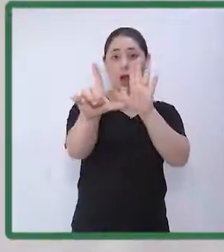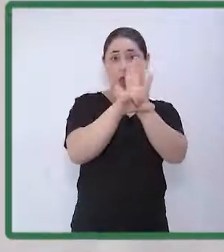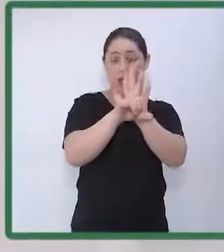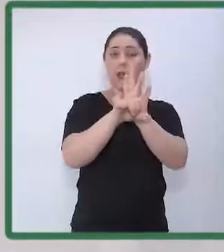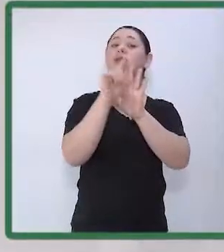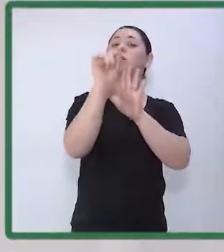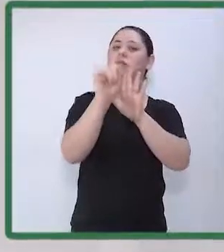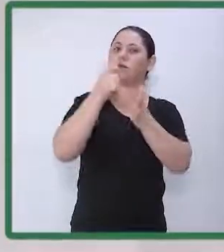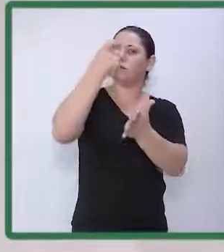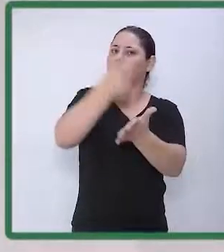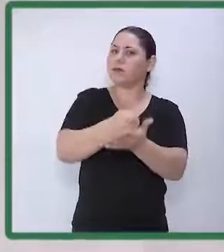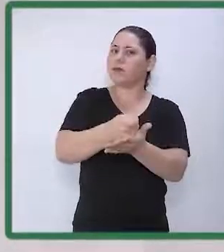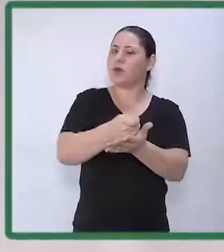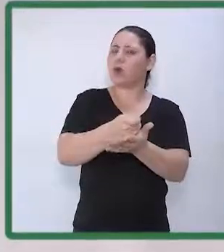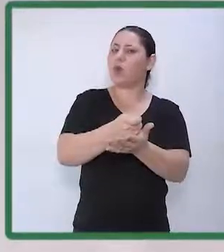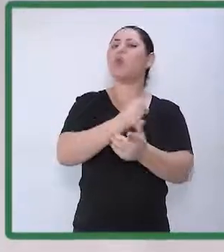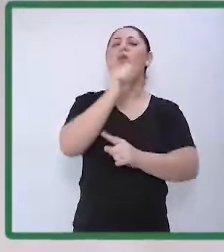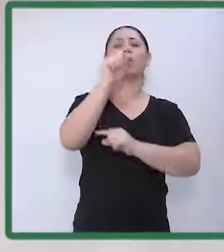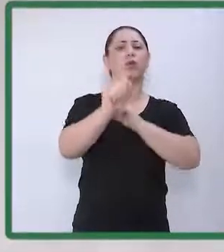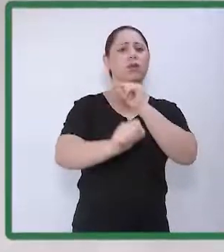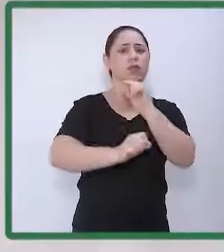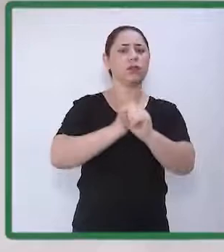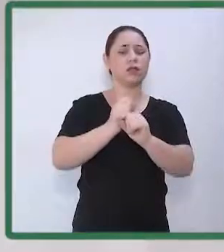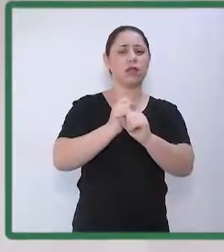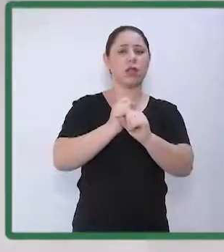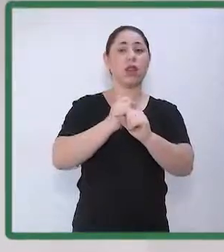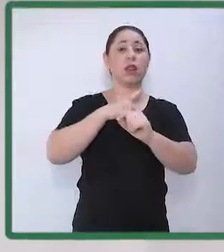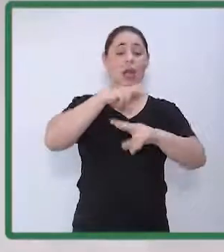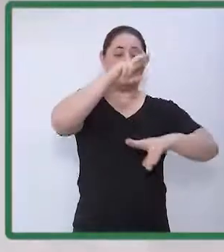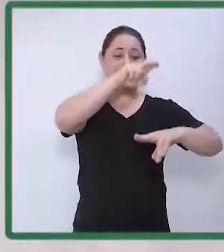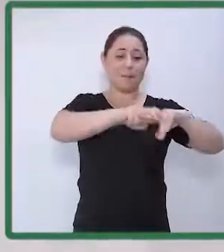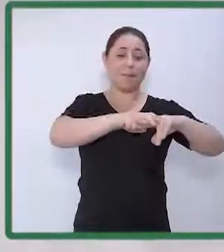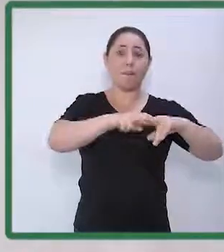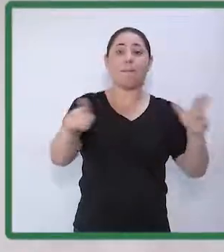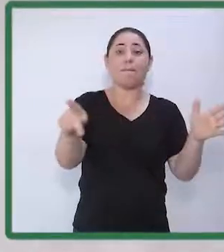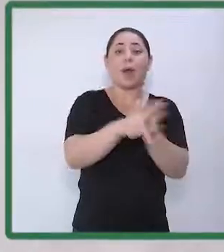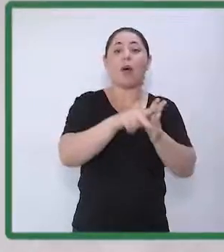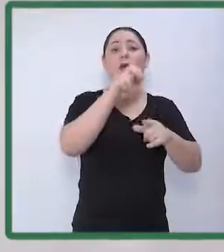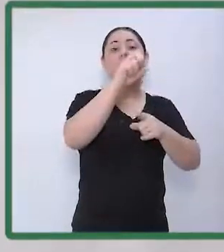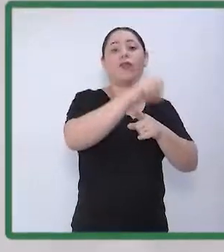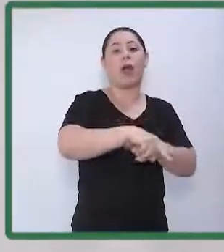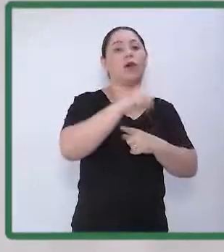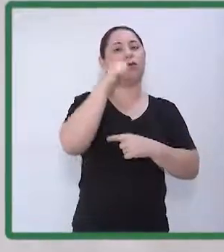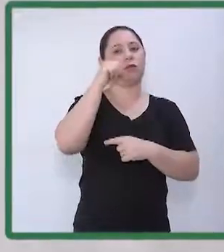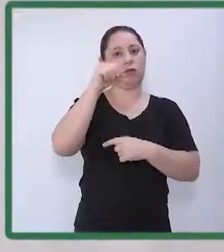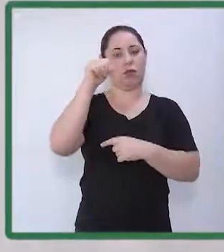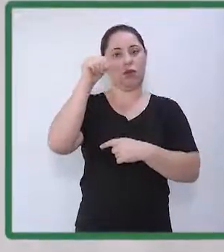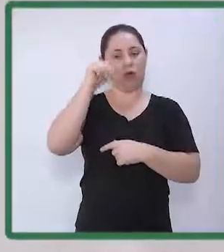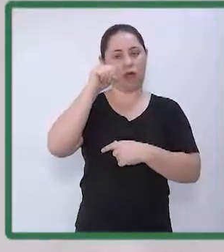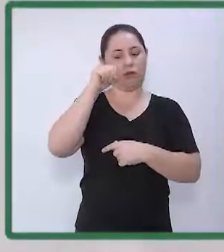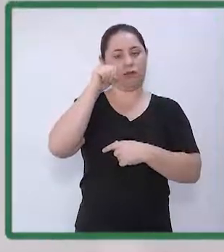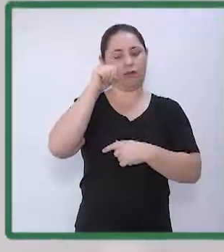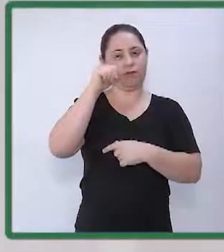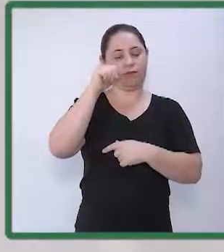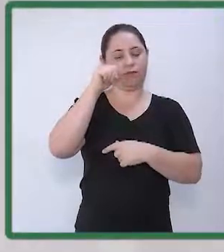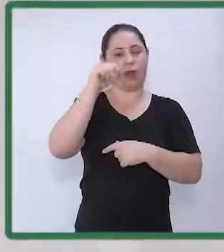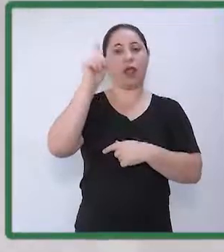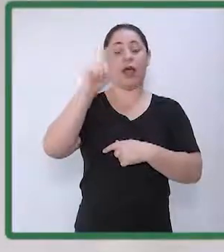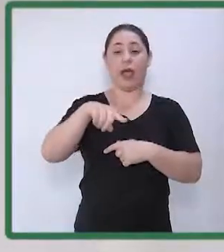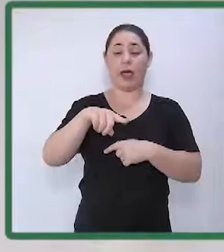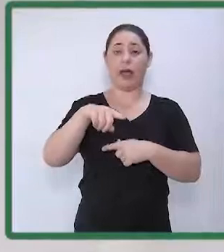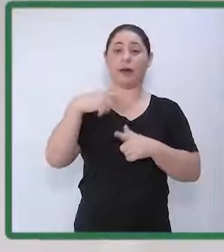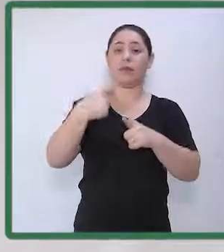uma lei que realmente traga a obrigatoriedade de assentos para as mulheres nos